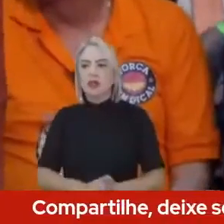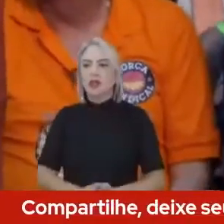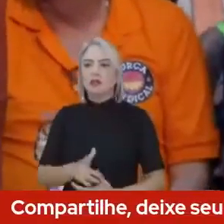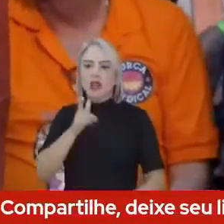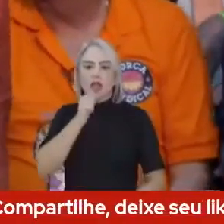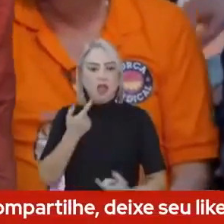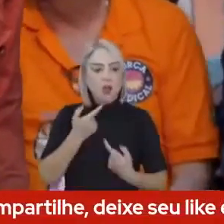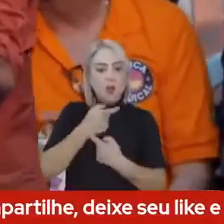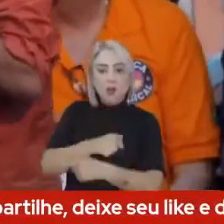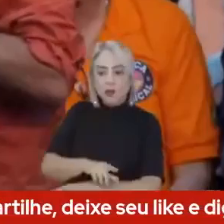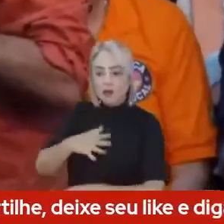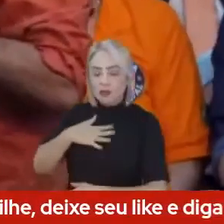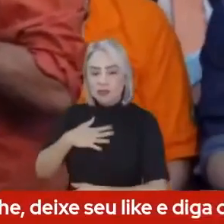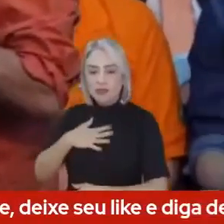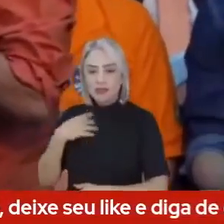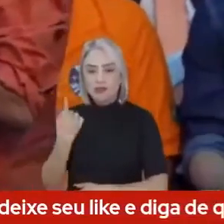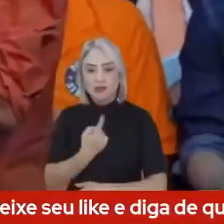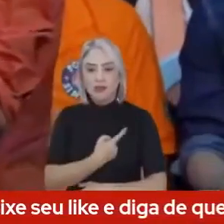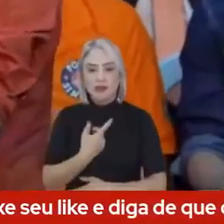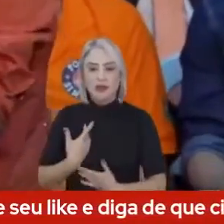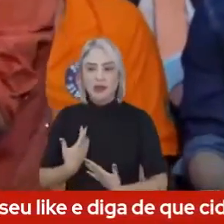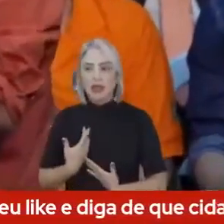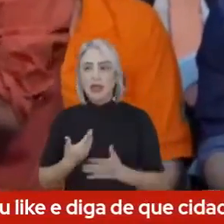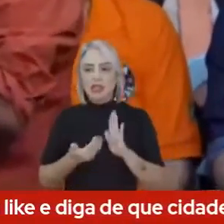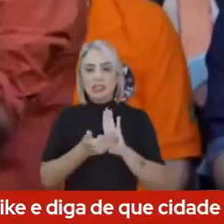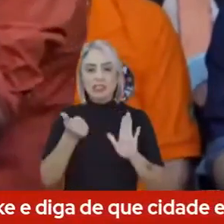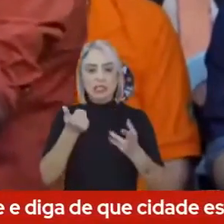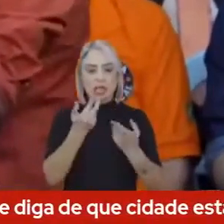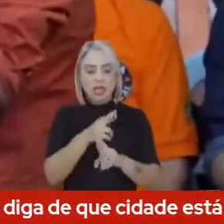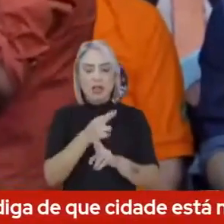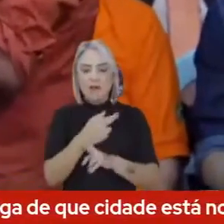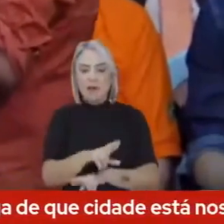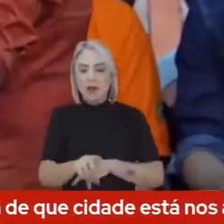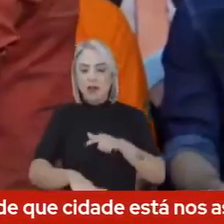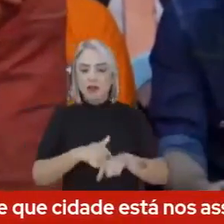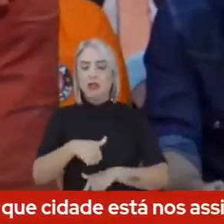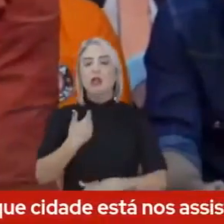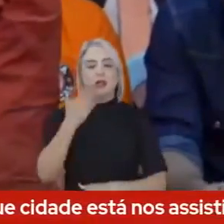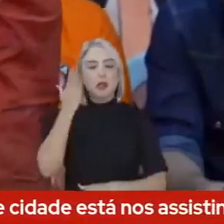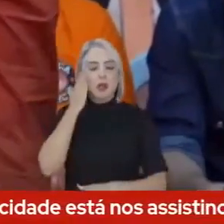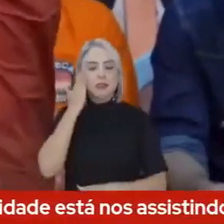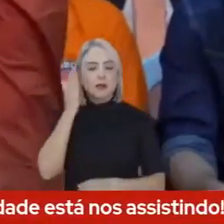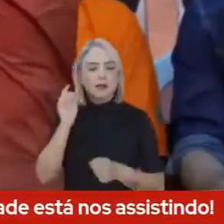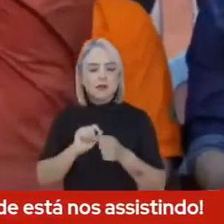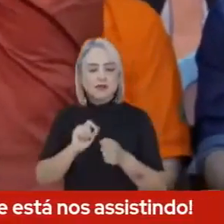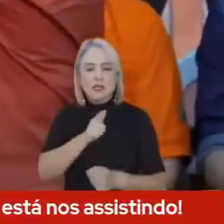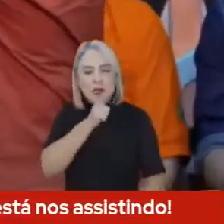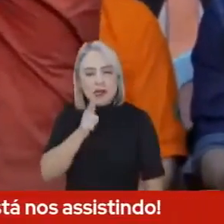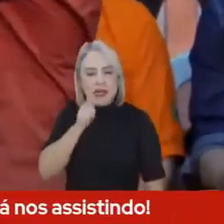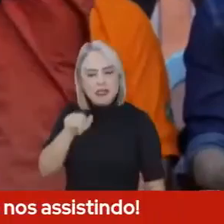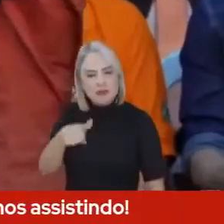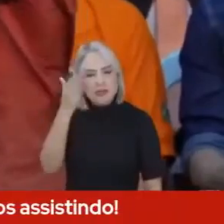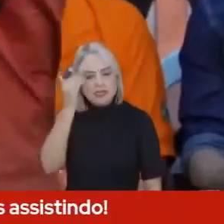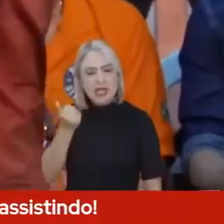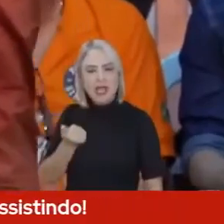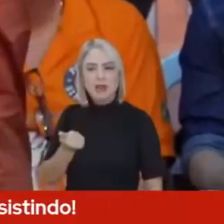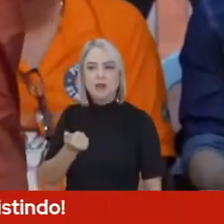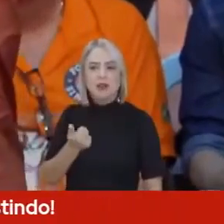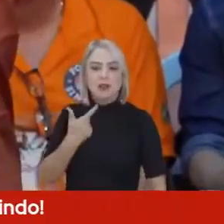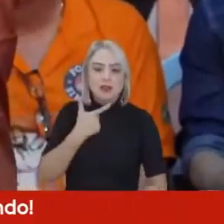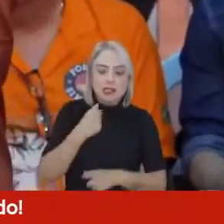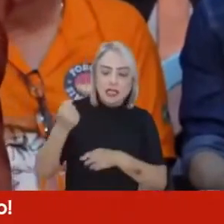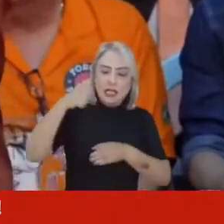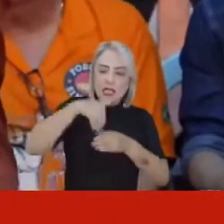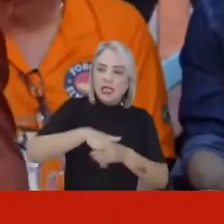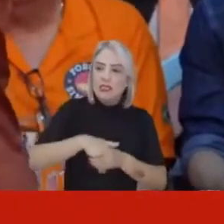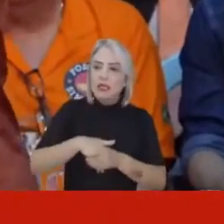moinho. Essa história de revogar a reforma trabalhista. Nós sabemos como fazer, a Gleice também sabe. Você ganha a eleição até abril